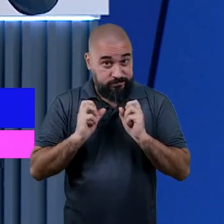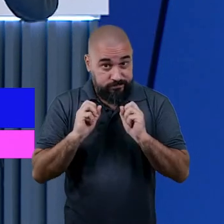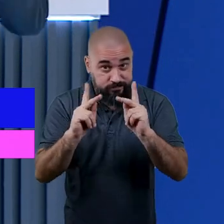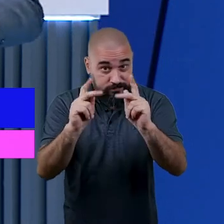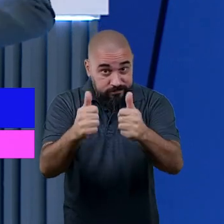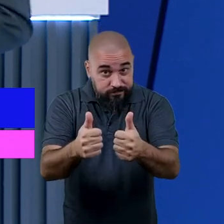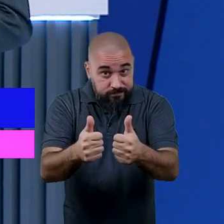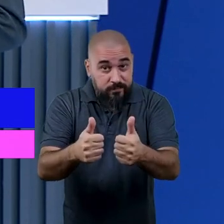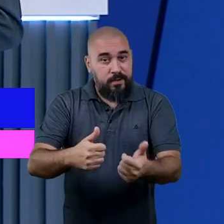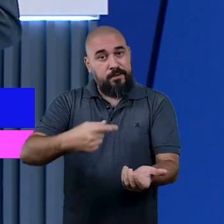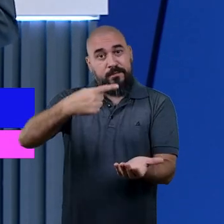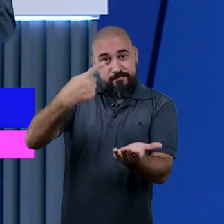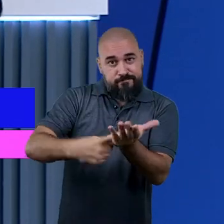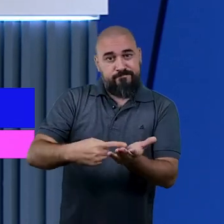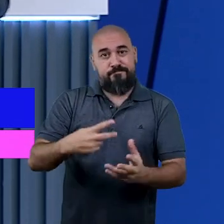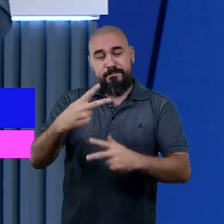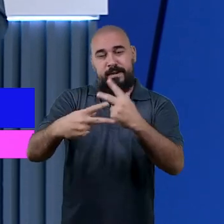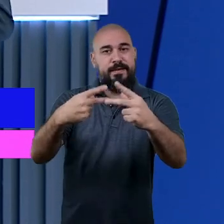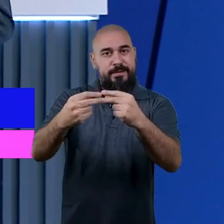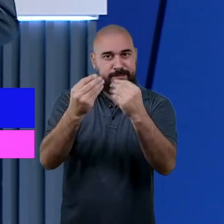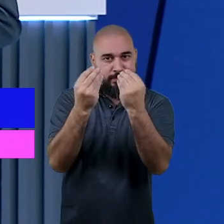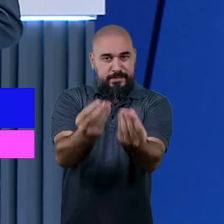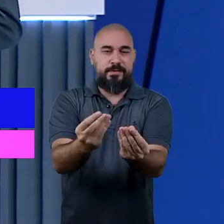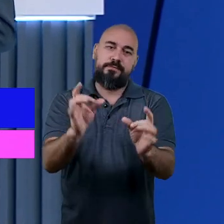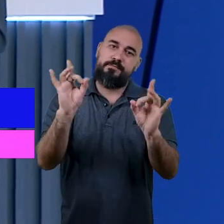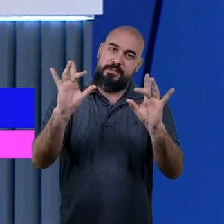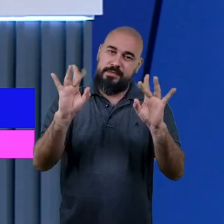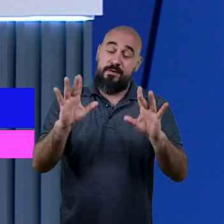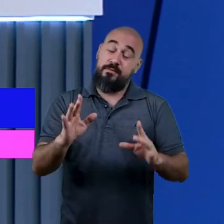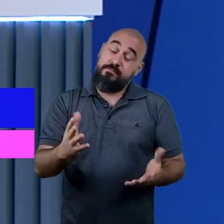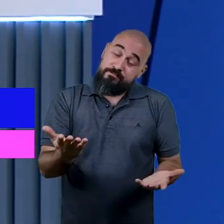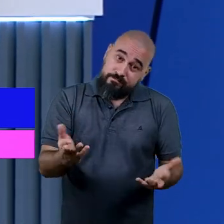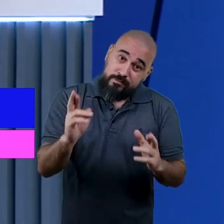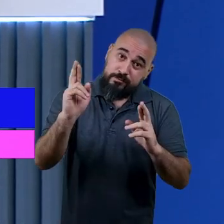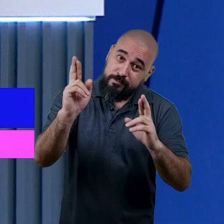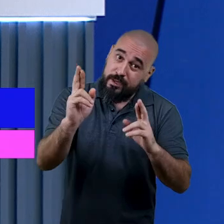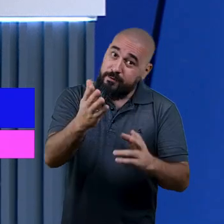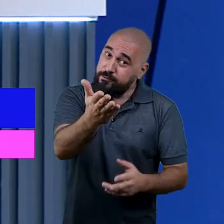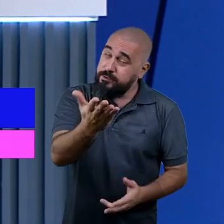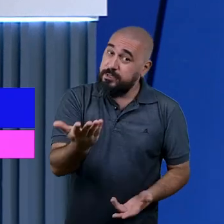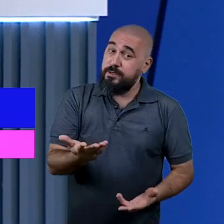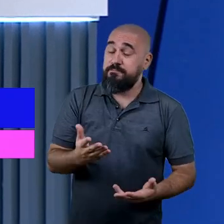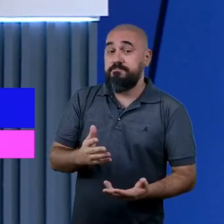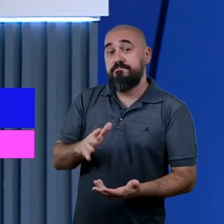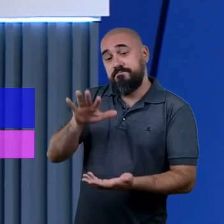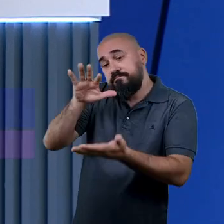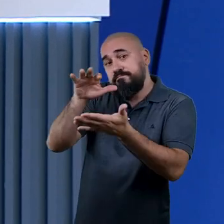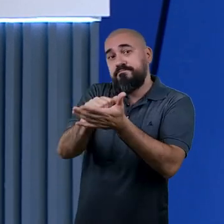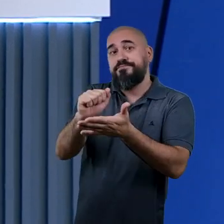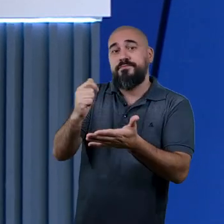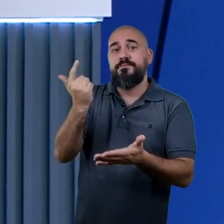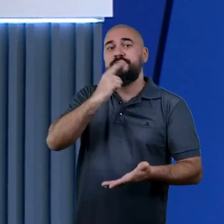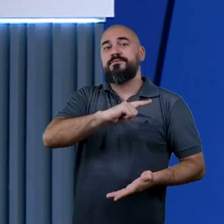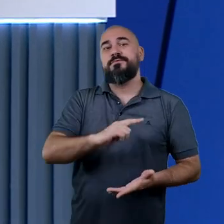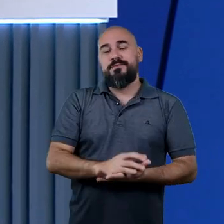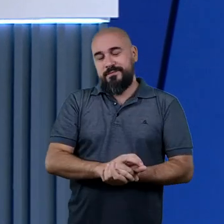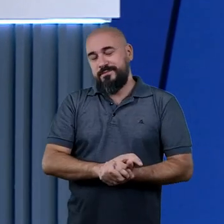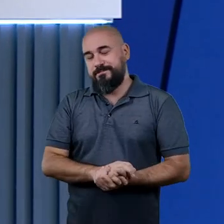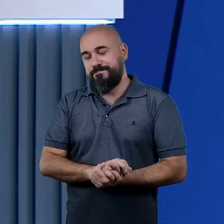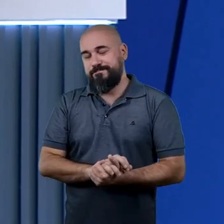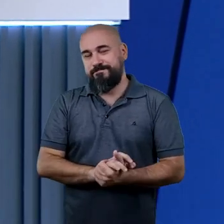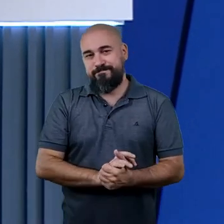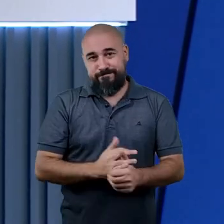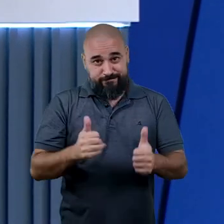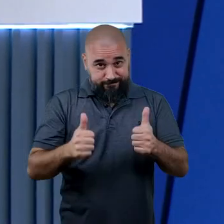um presente muito especial. Eu espero você como aluno ou aluna da nossa Escola Bíblica, tá bom?